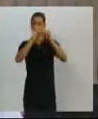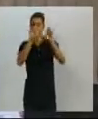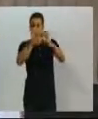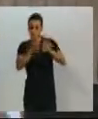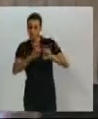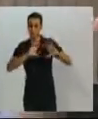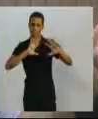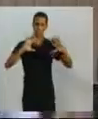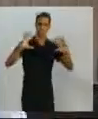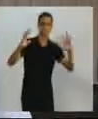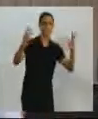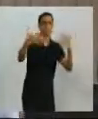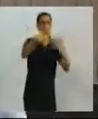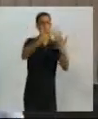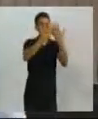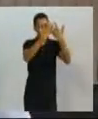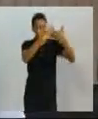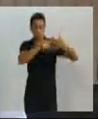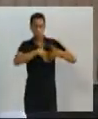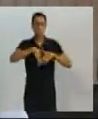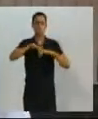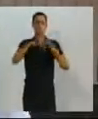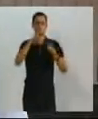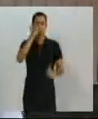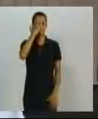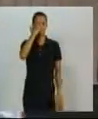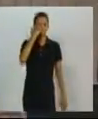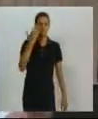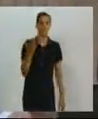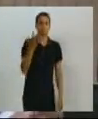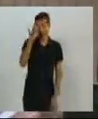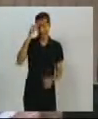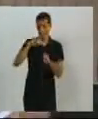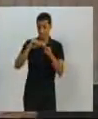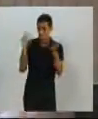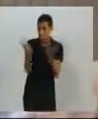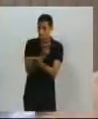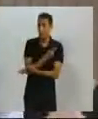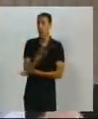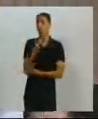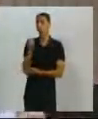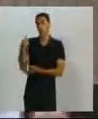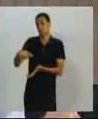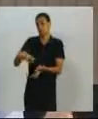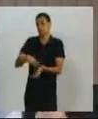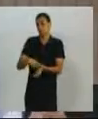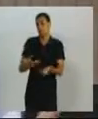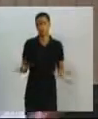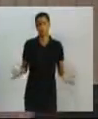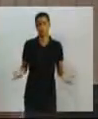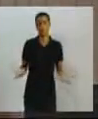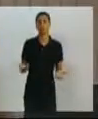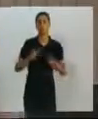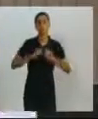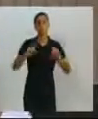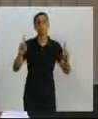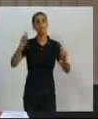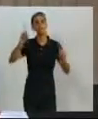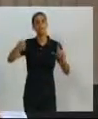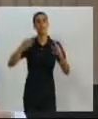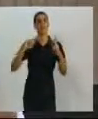que quem acaba cometendo um delito tem que pagar por aquele delito, mas também é um ser